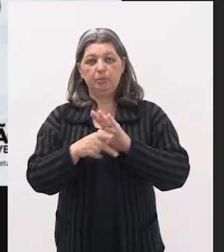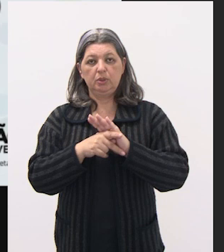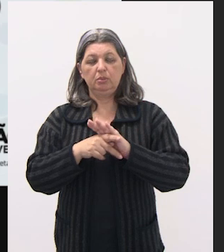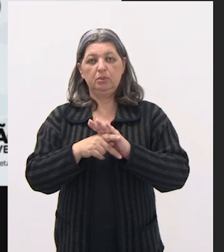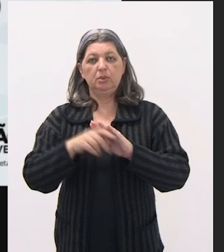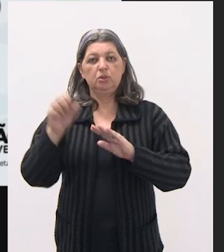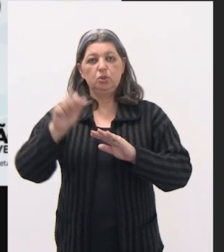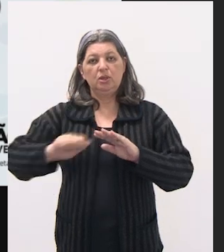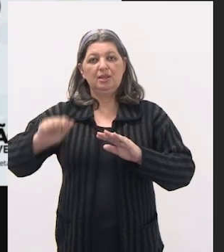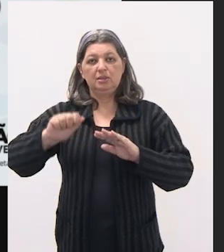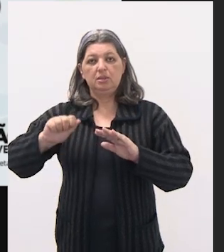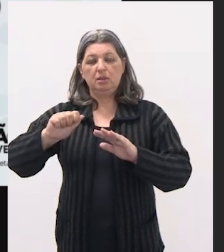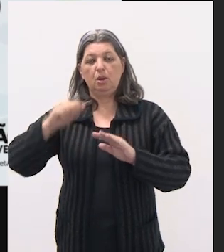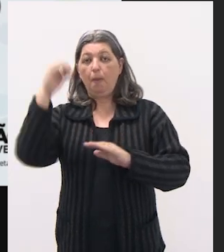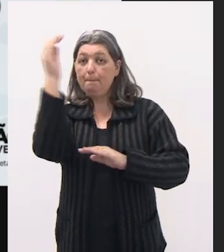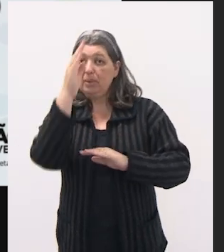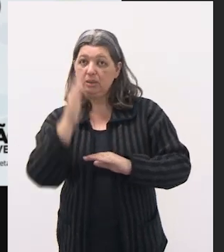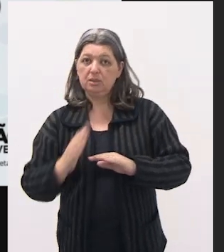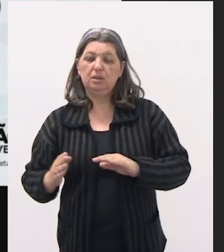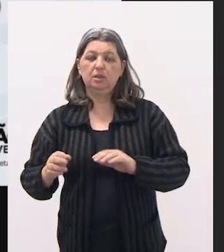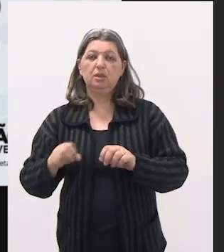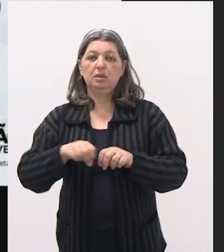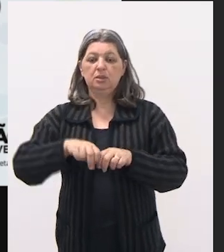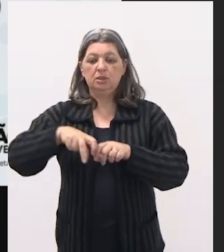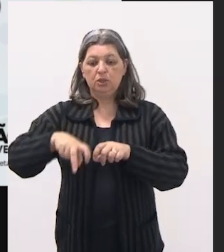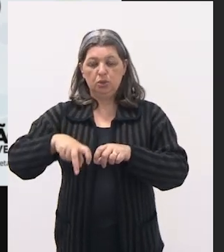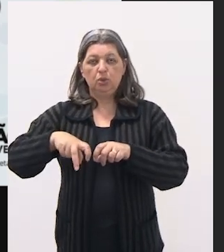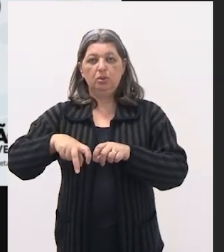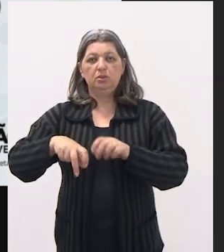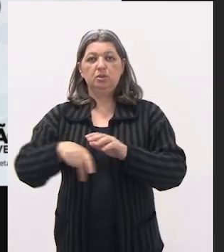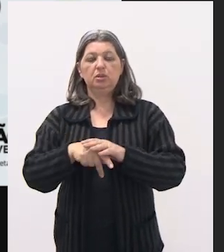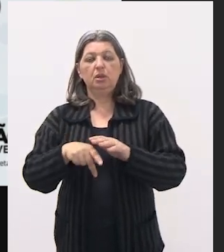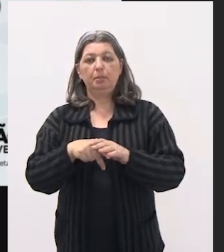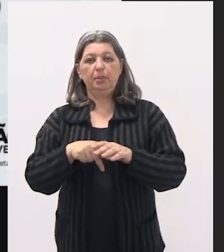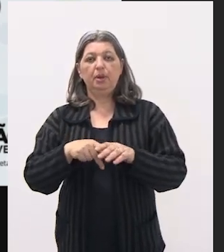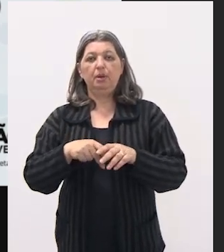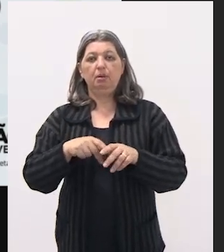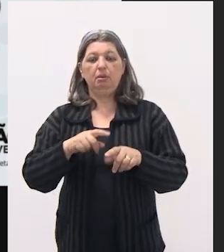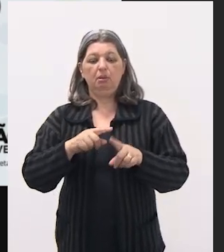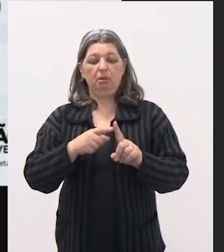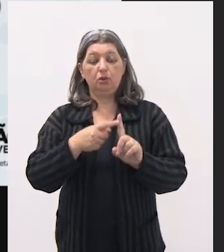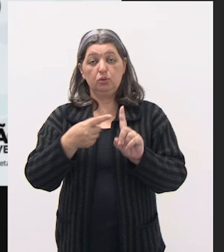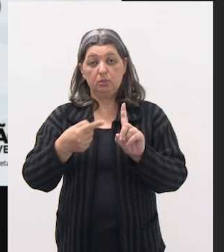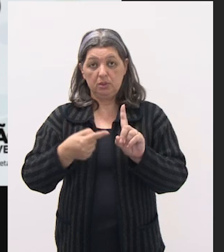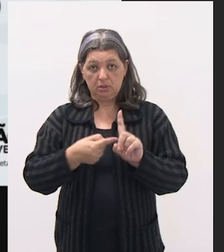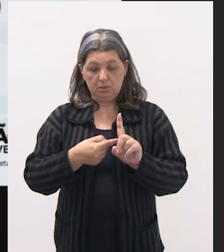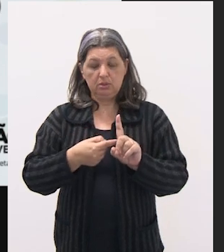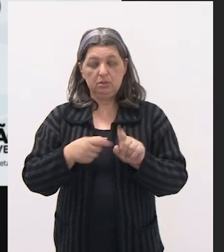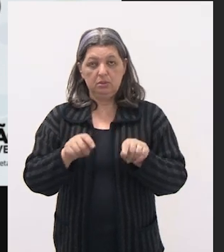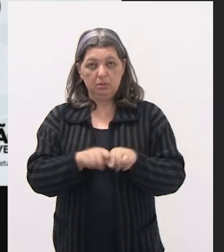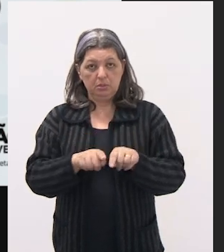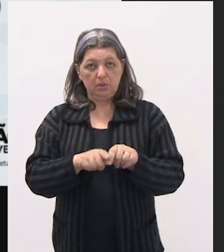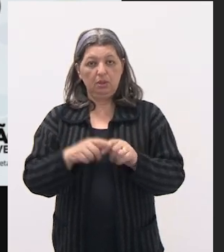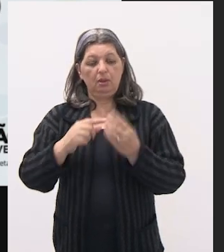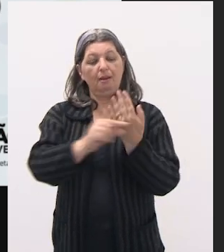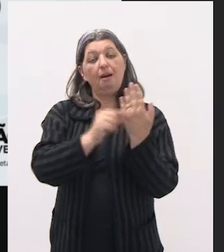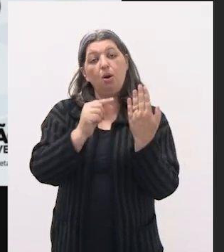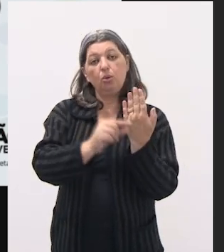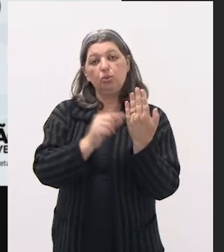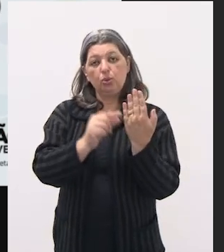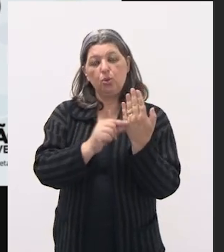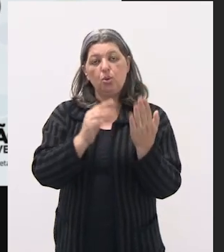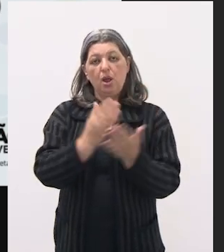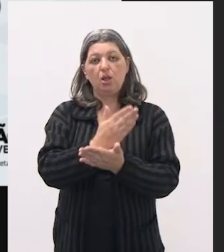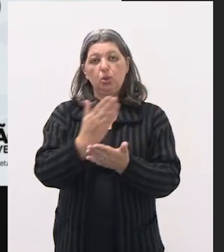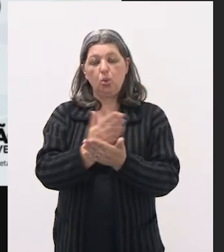Associações de Ginecologia e Obstetrícia. Também é autora dos livros Sem Barreiras,